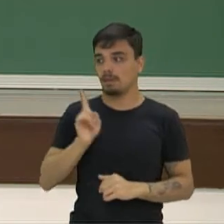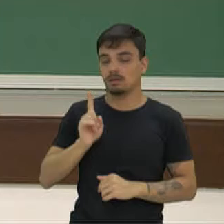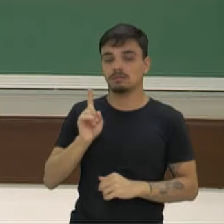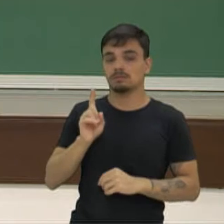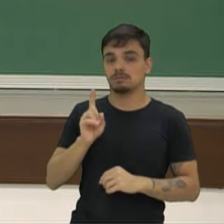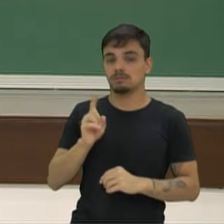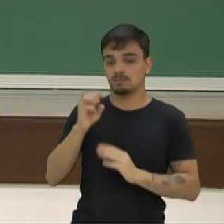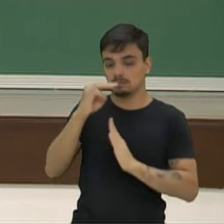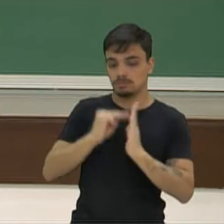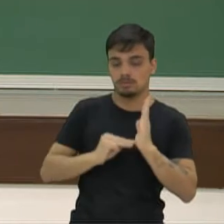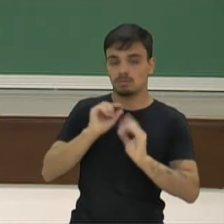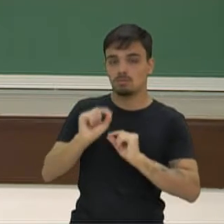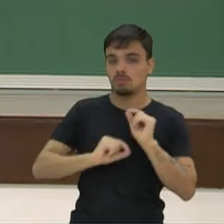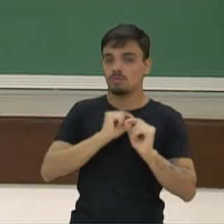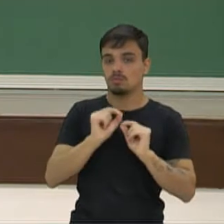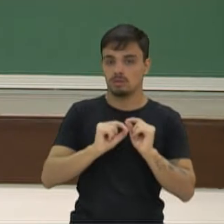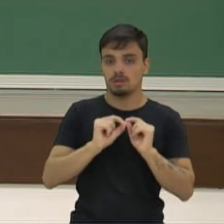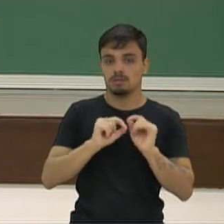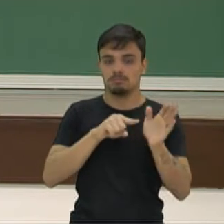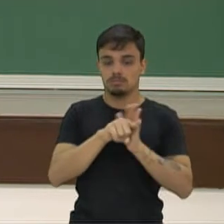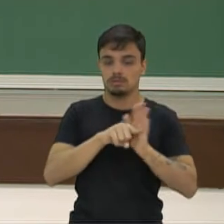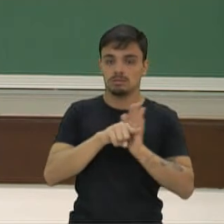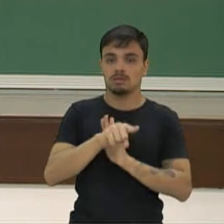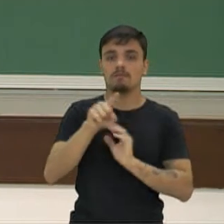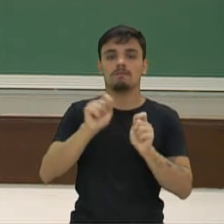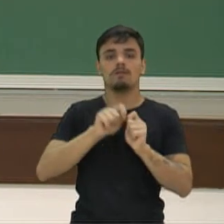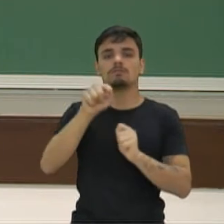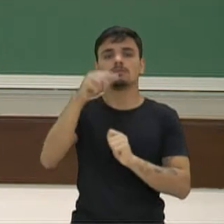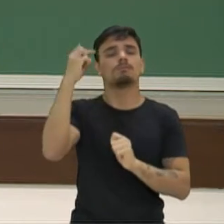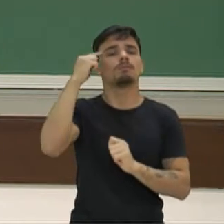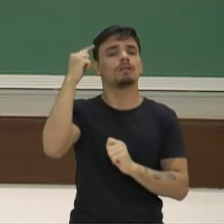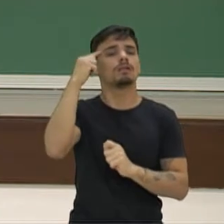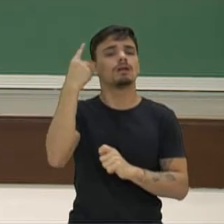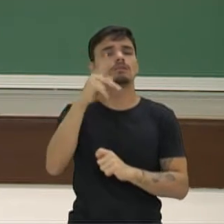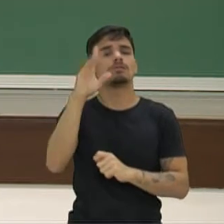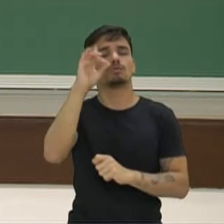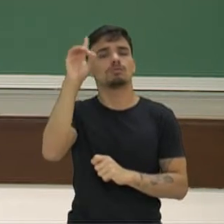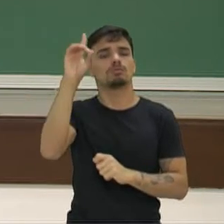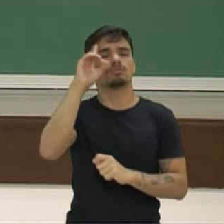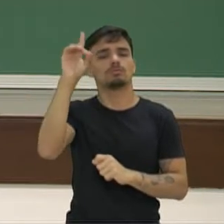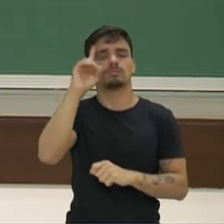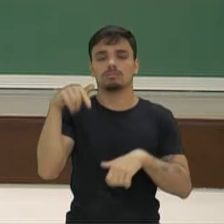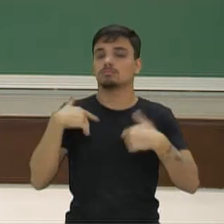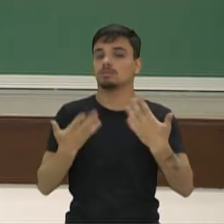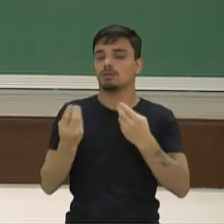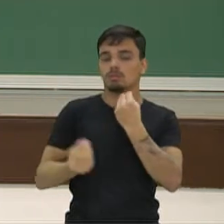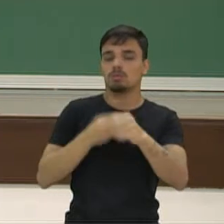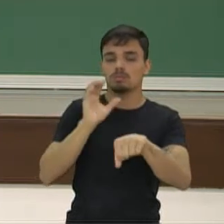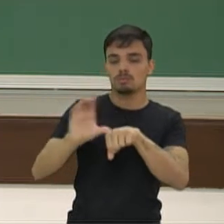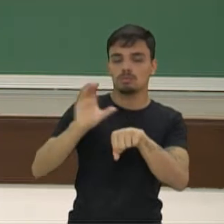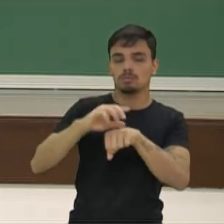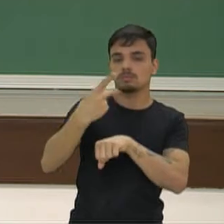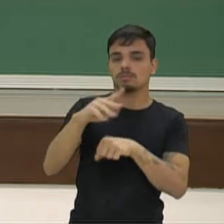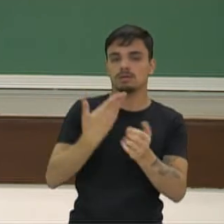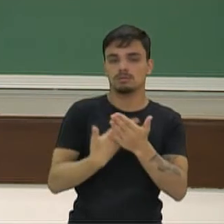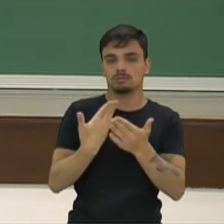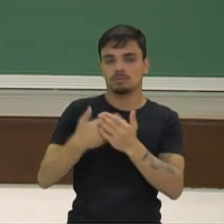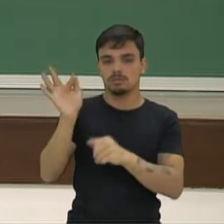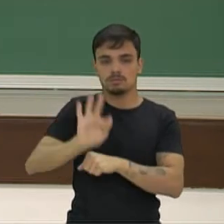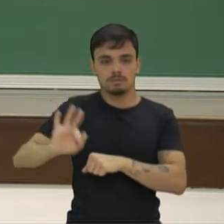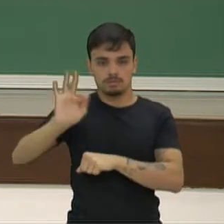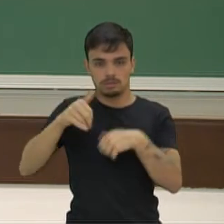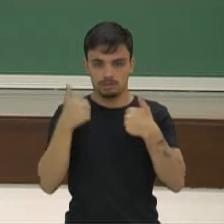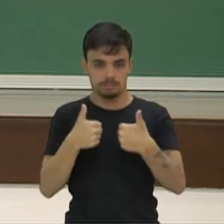de questão, ela faz você pensar no quê? No seu dia a dia, no curso que você vai fazer na